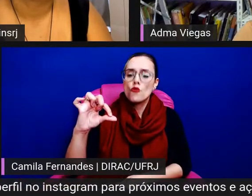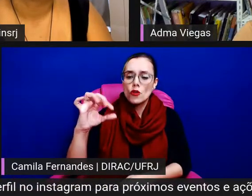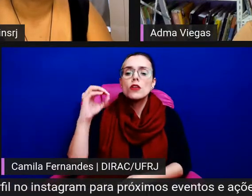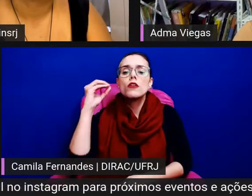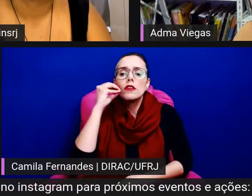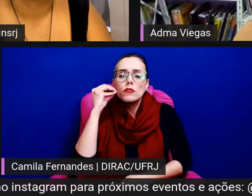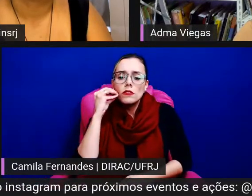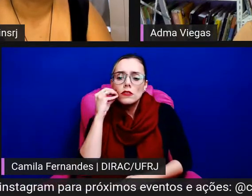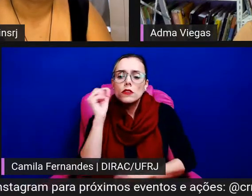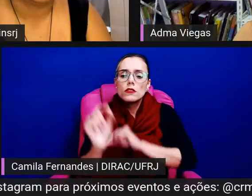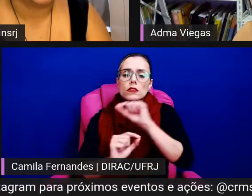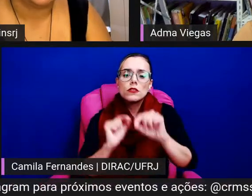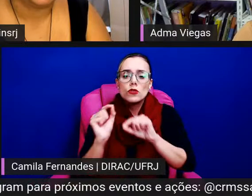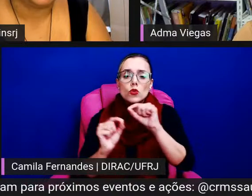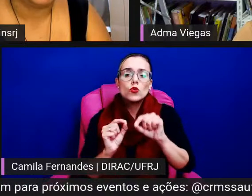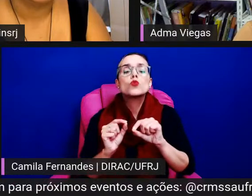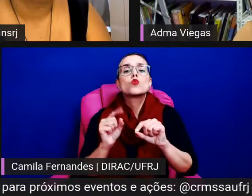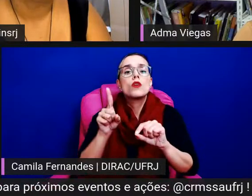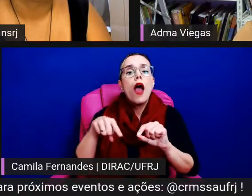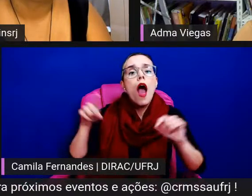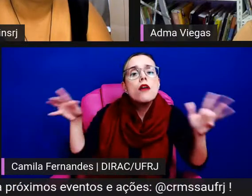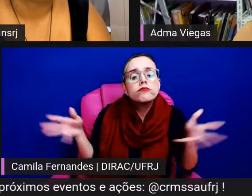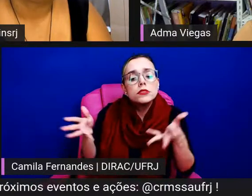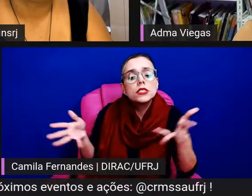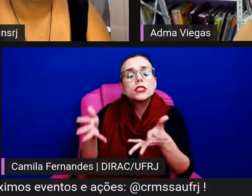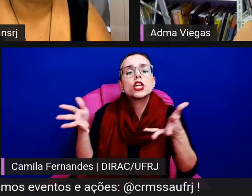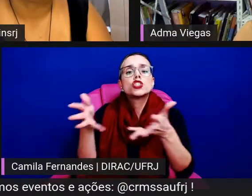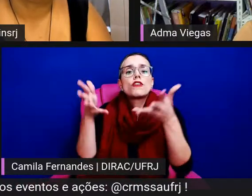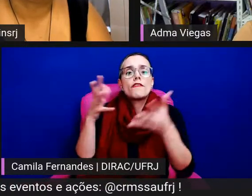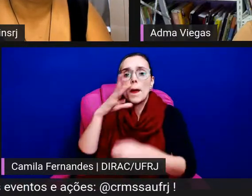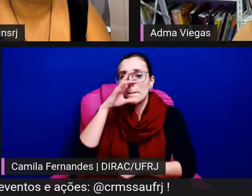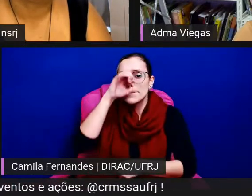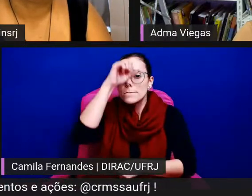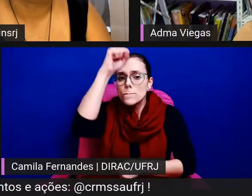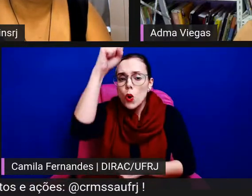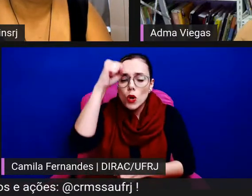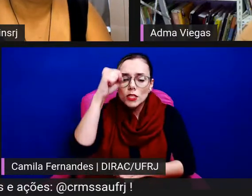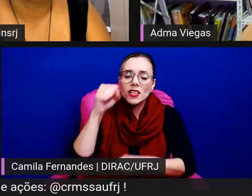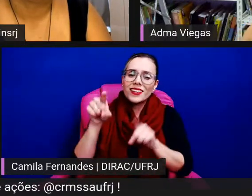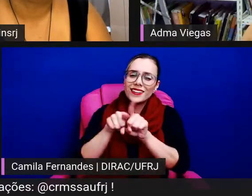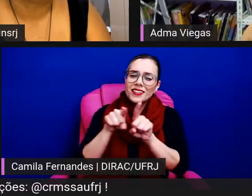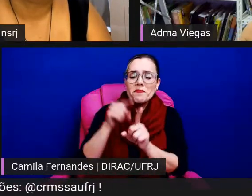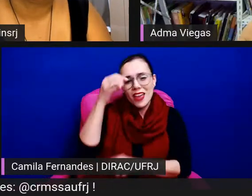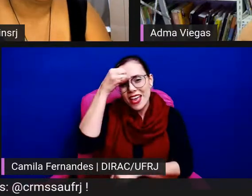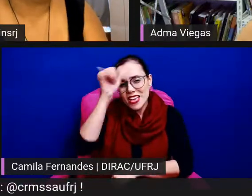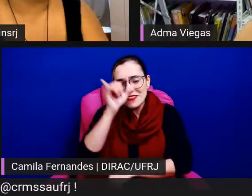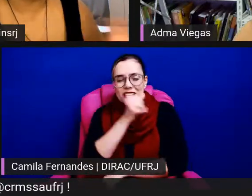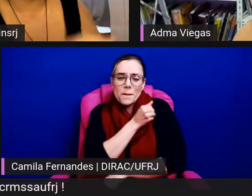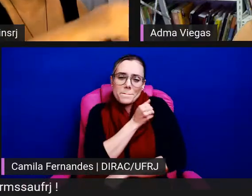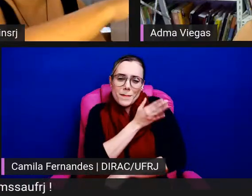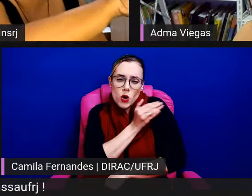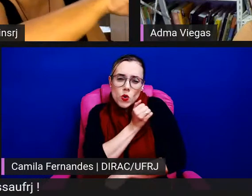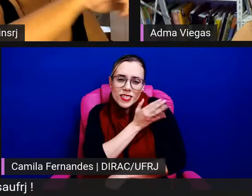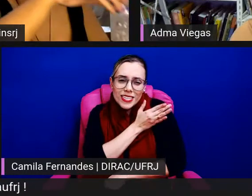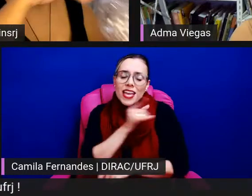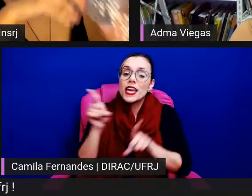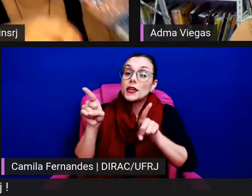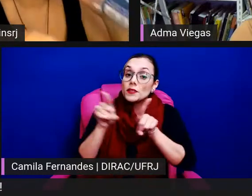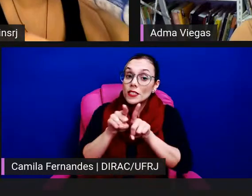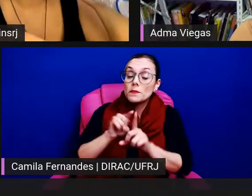mulheres lésbicas, né? Como a invisibilidade, o machismo, a lesbofobia, direitos